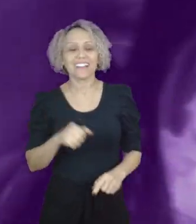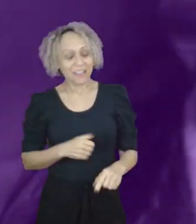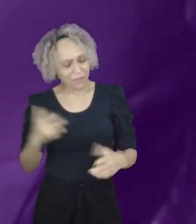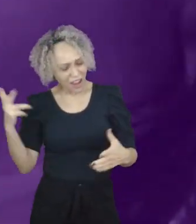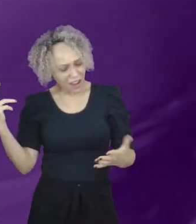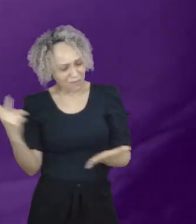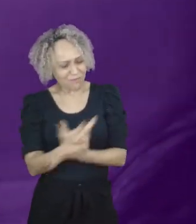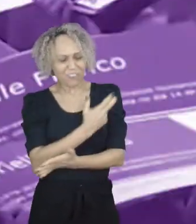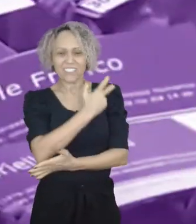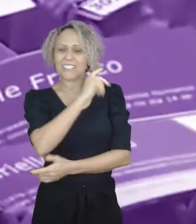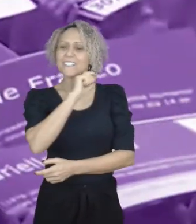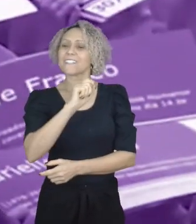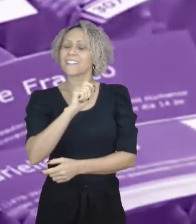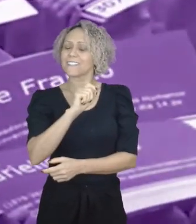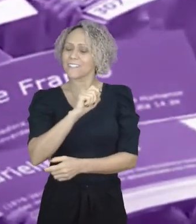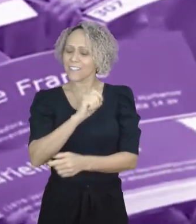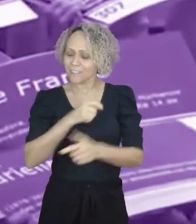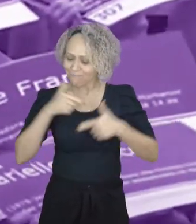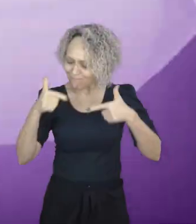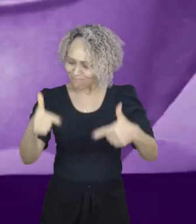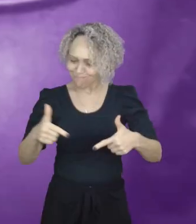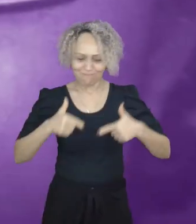fazer acontecer.